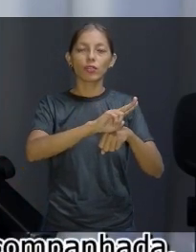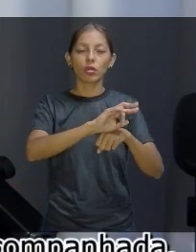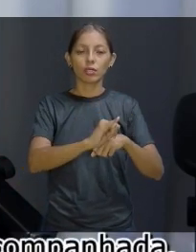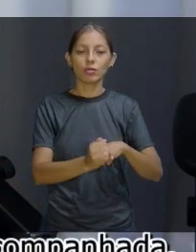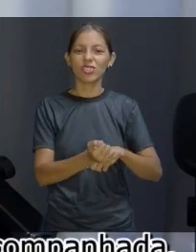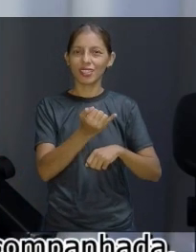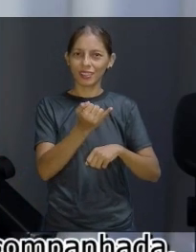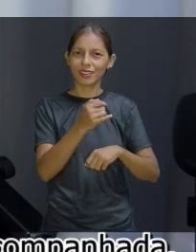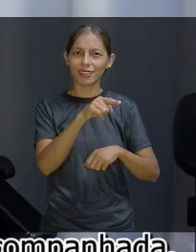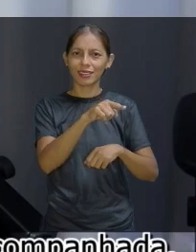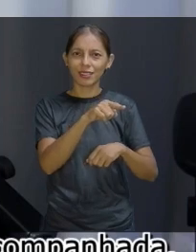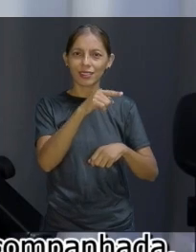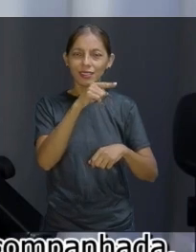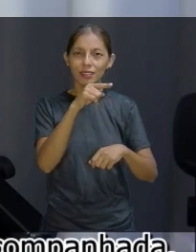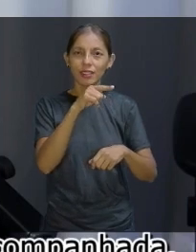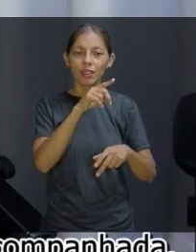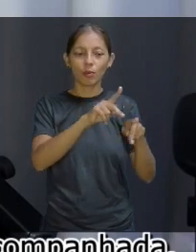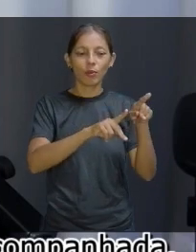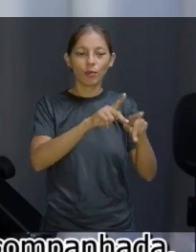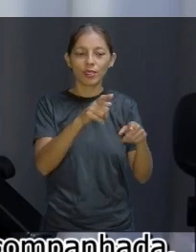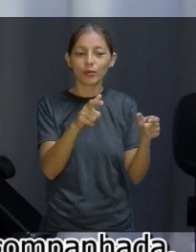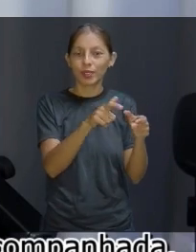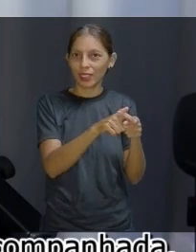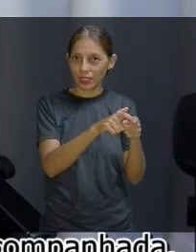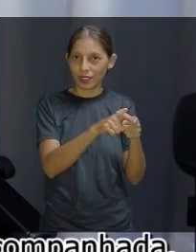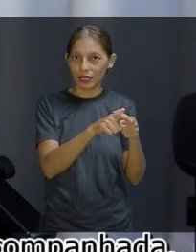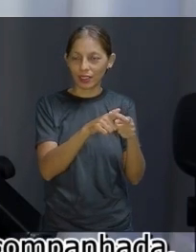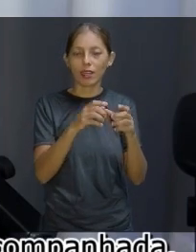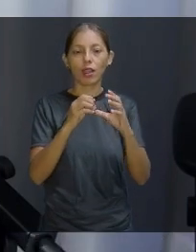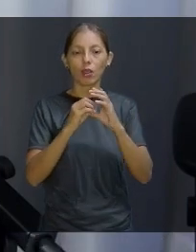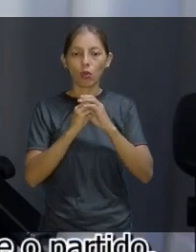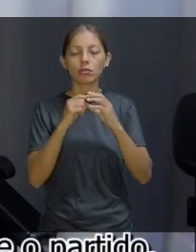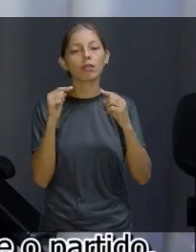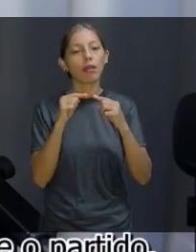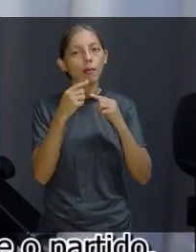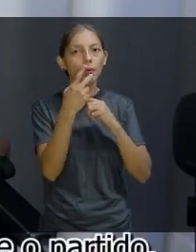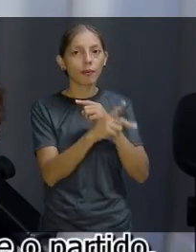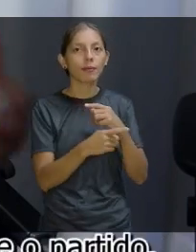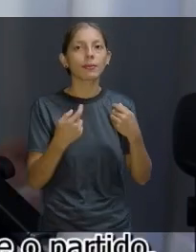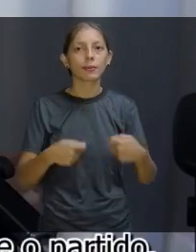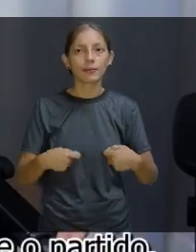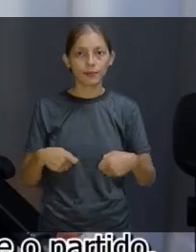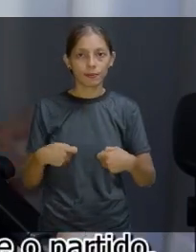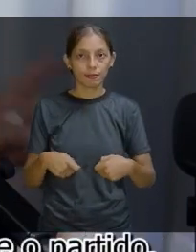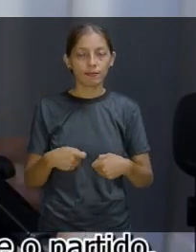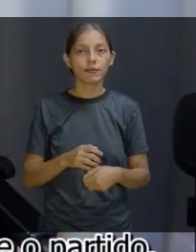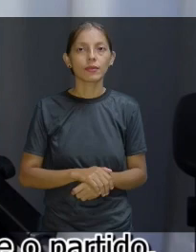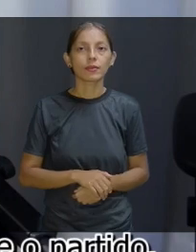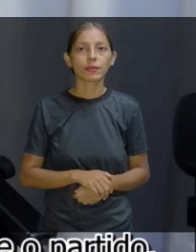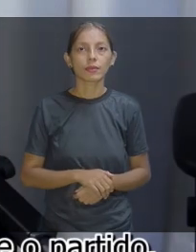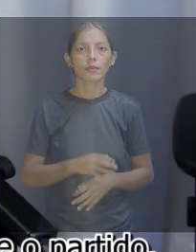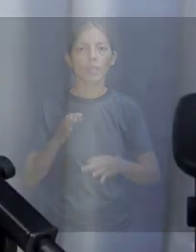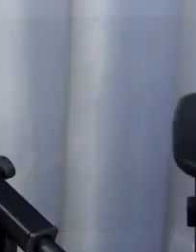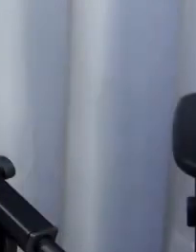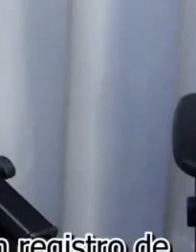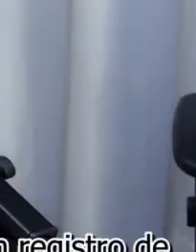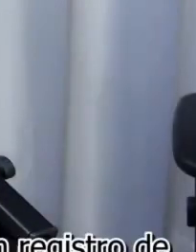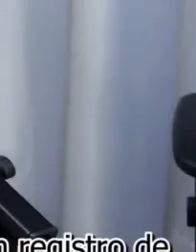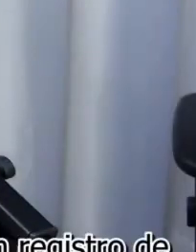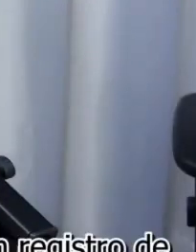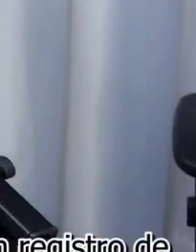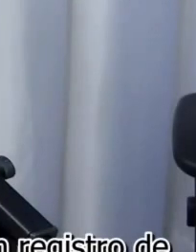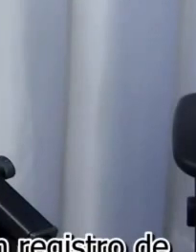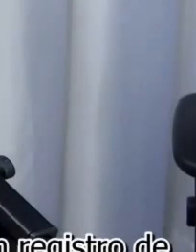que a cota de gênero ali, ela tem que ser acompanhada. A Justiça Eleitoral tem que dar o apoio, mas principalmente o partido. Não